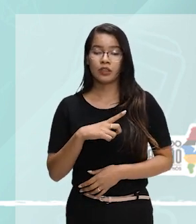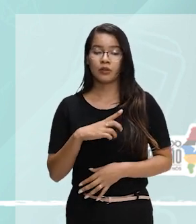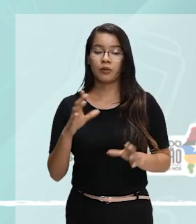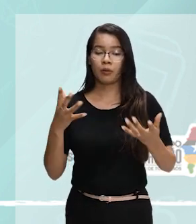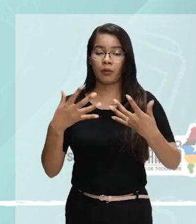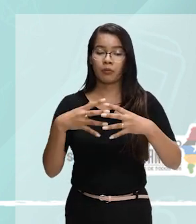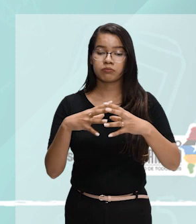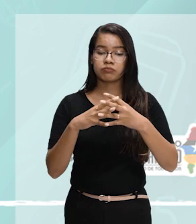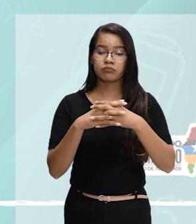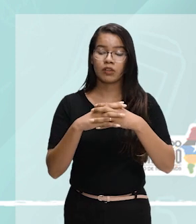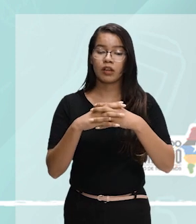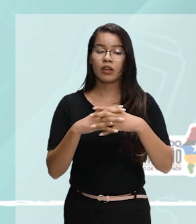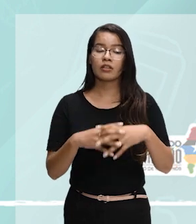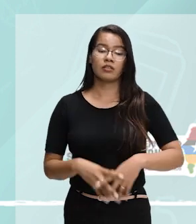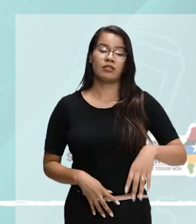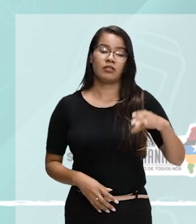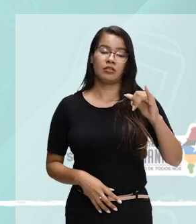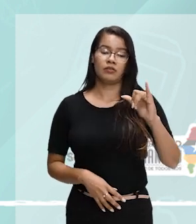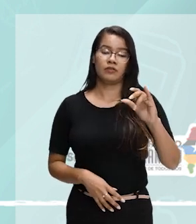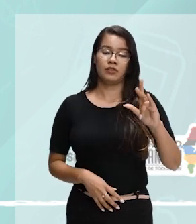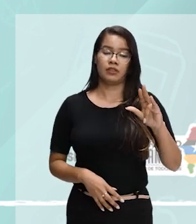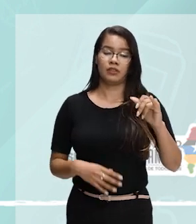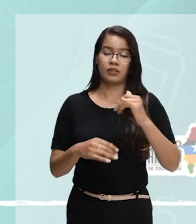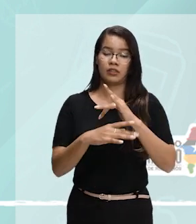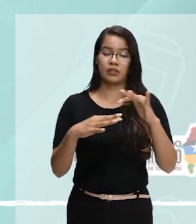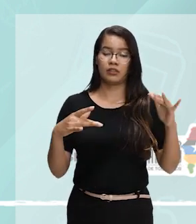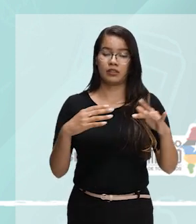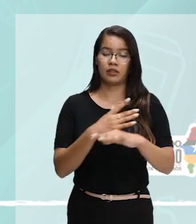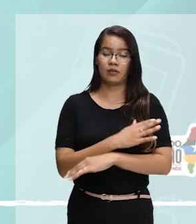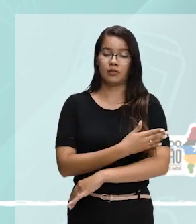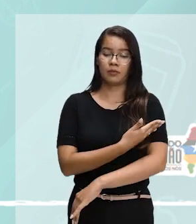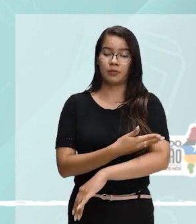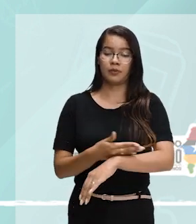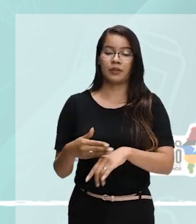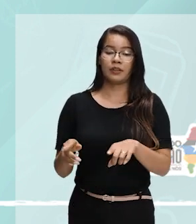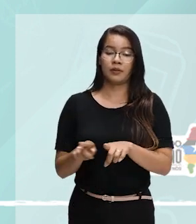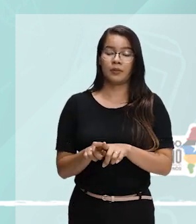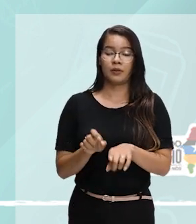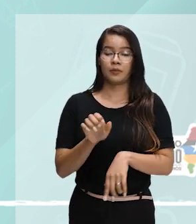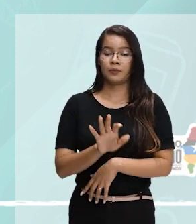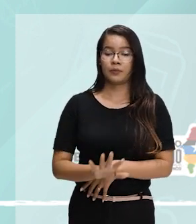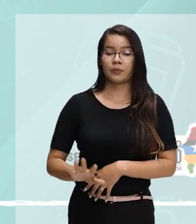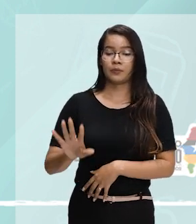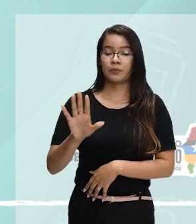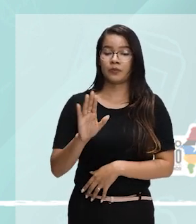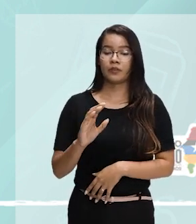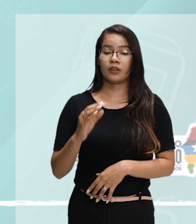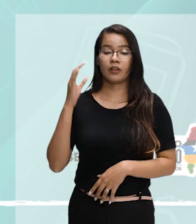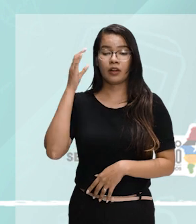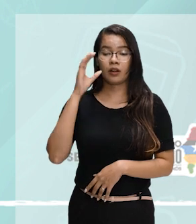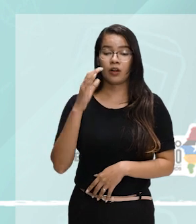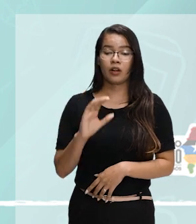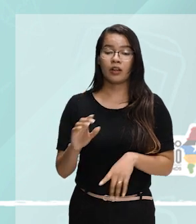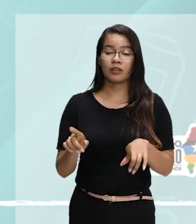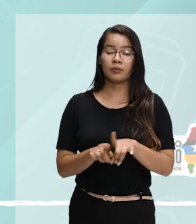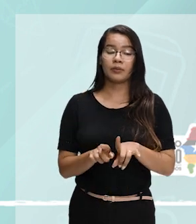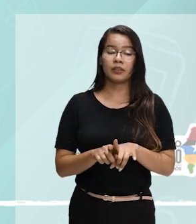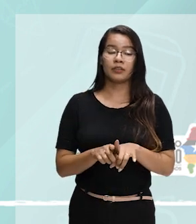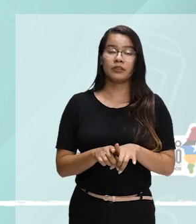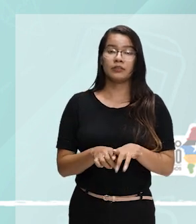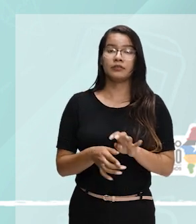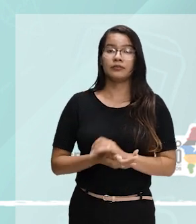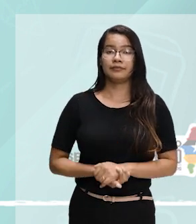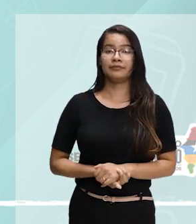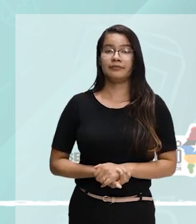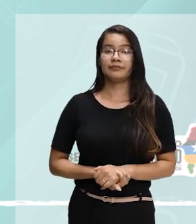civilização branca europeia e da cultura natural indígena. Gente, eu não sei quem é Peri, eu não sei quem é